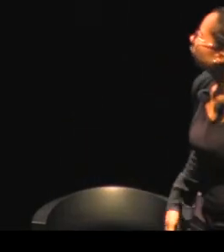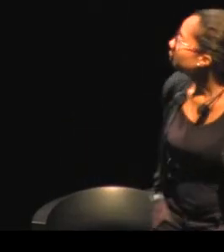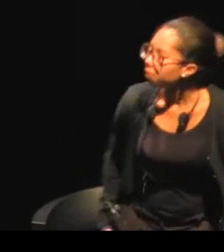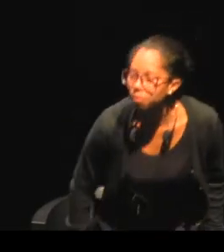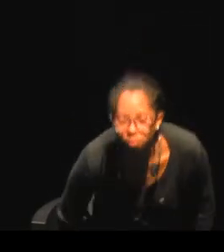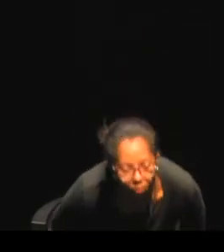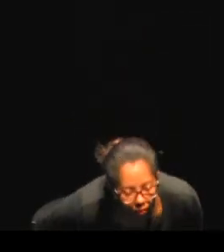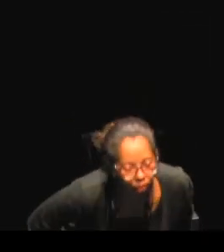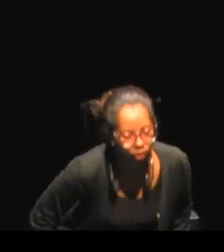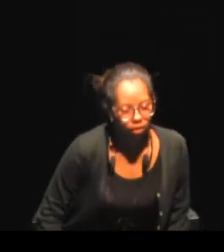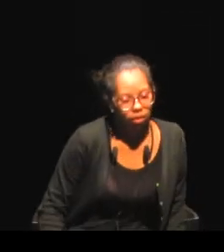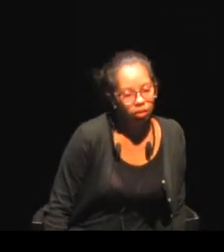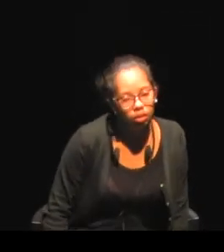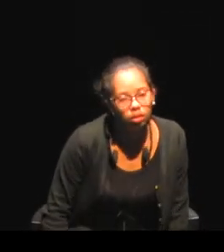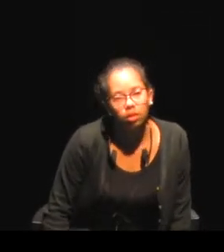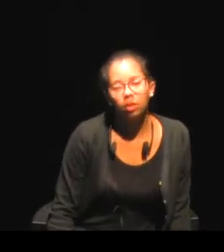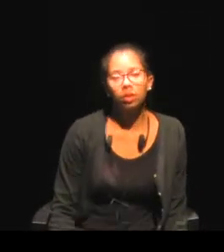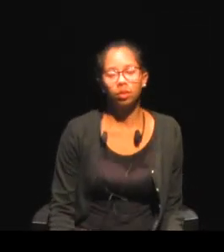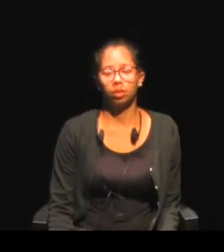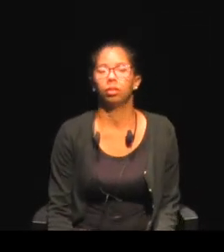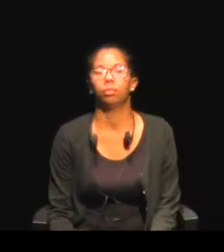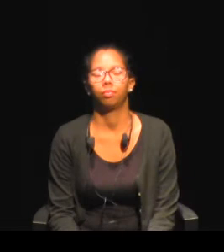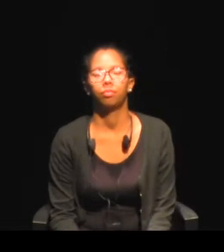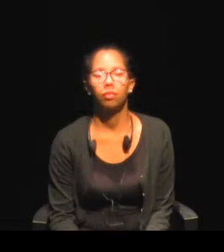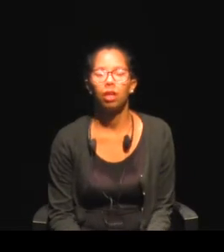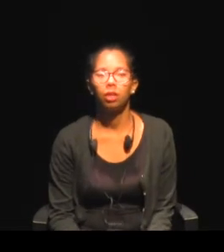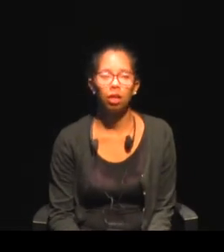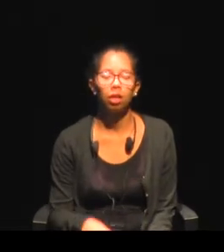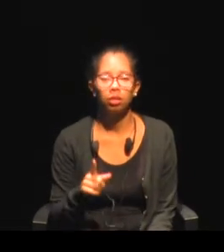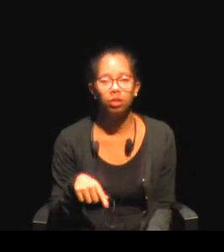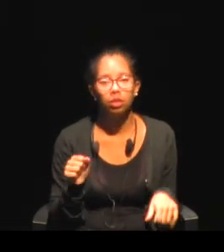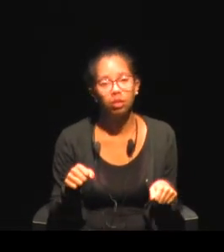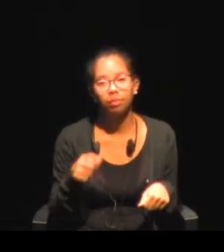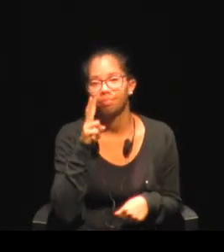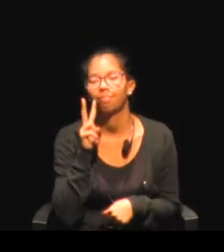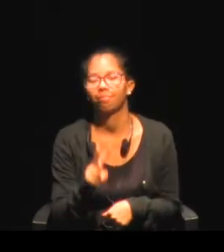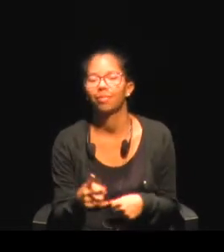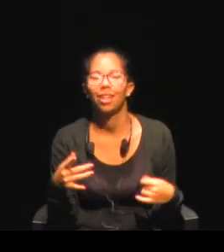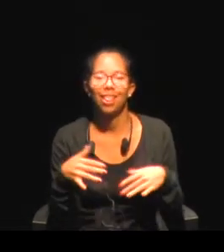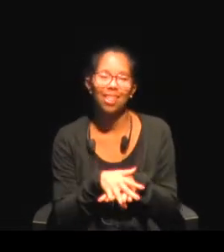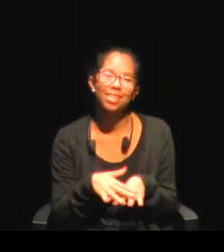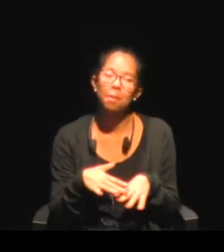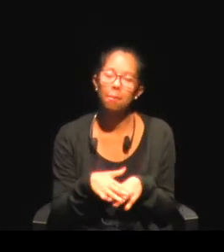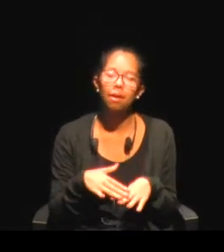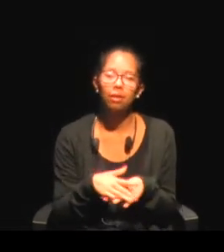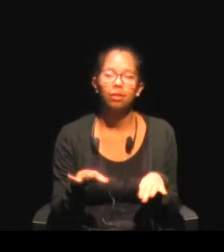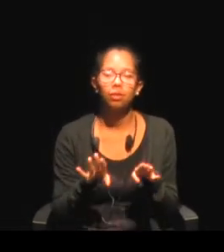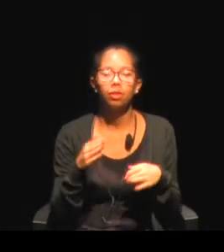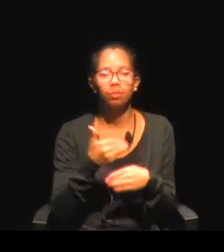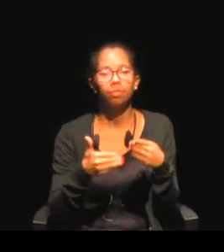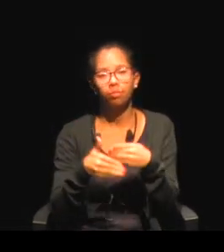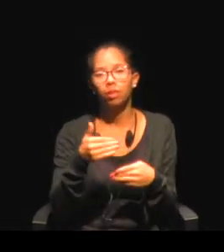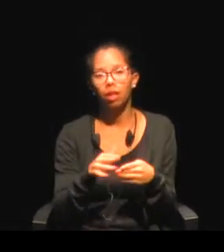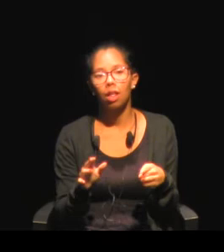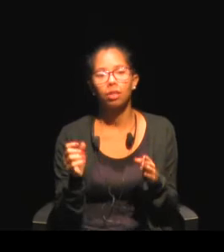em paredes de 5 metros, e cada família morava num desses lugares aqui, e entre a rua, que estava lá fora, e a casa deles, tinha essa